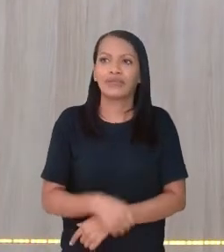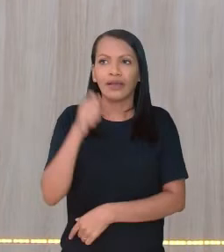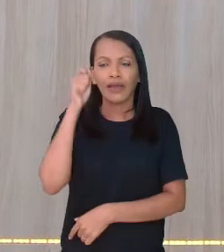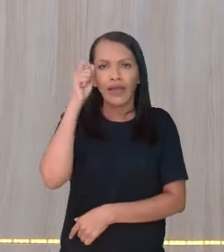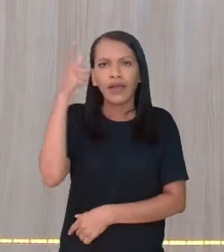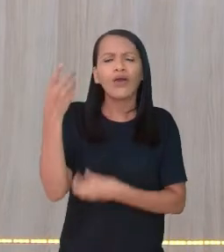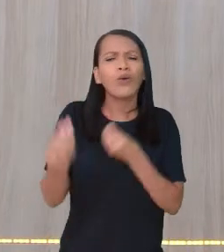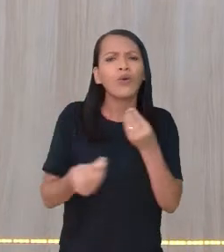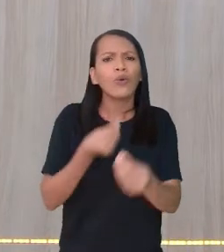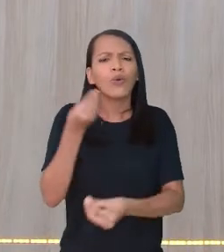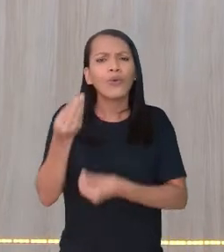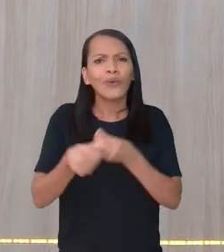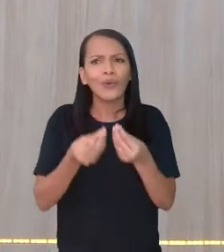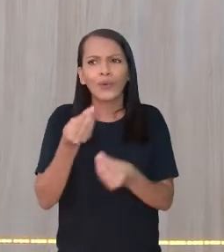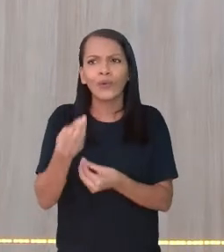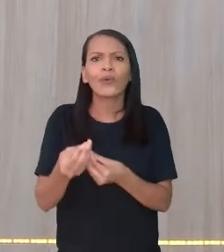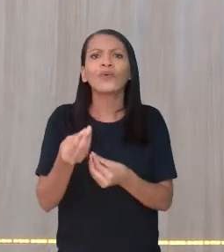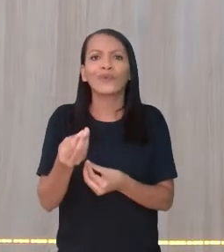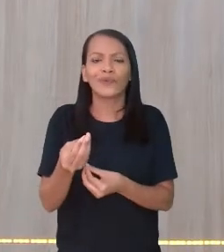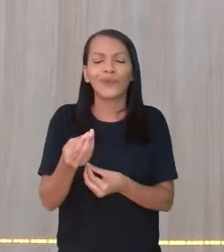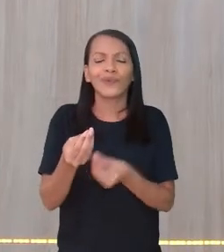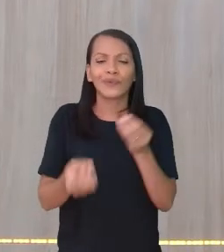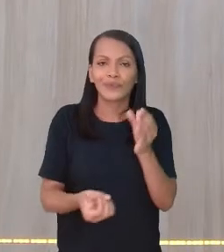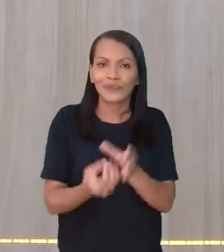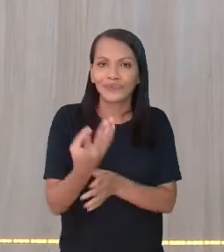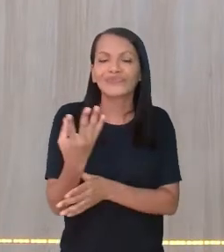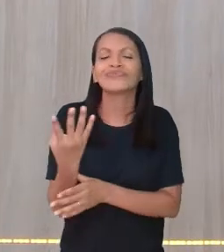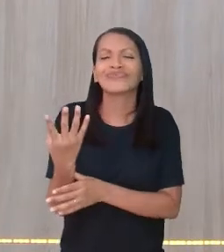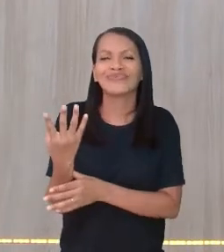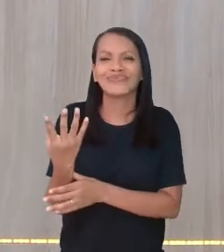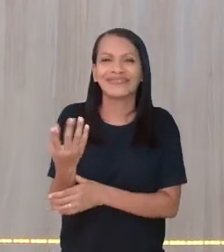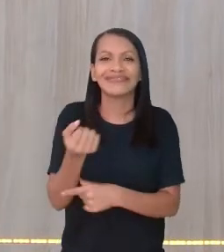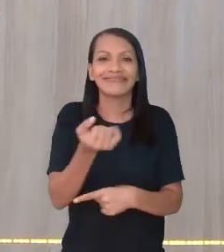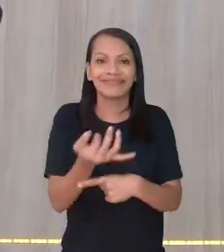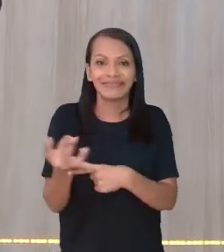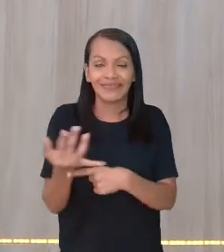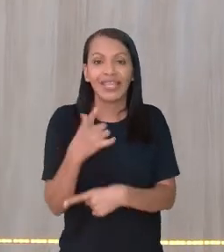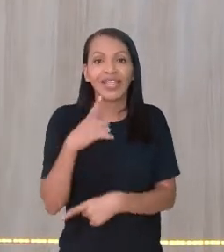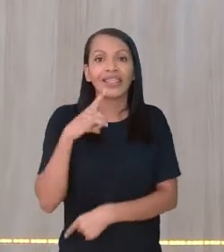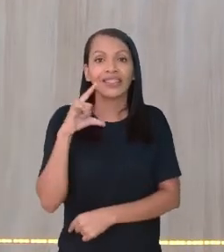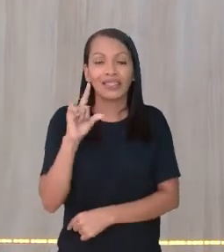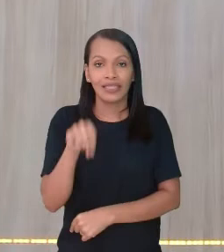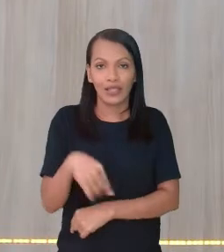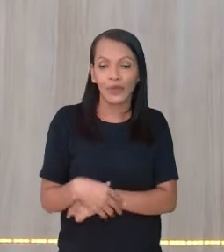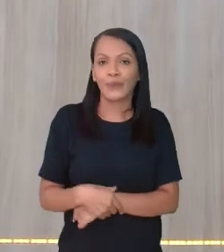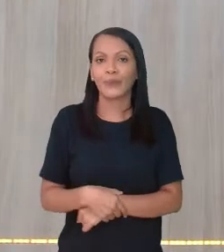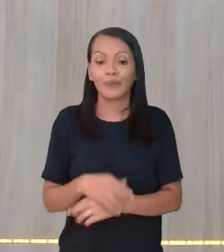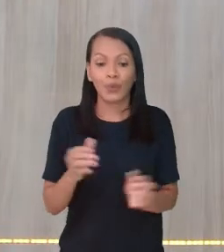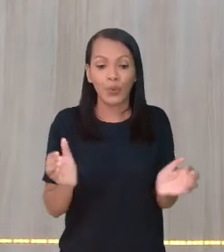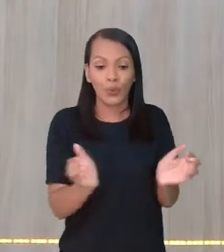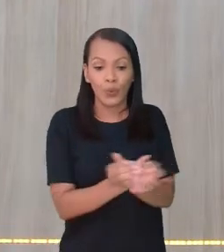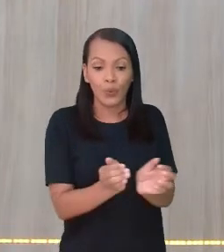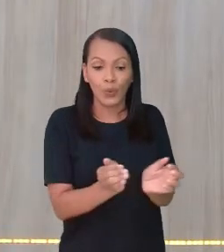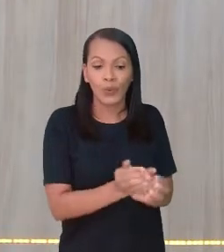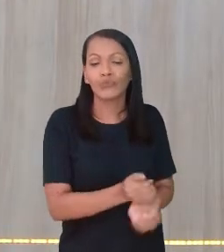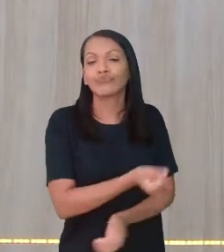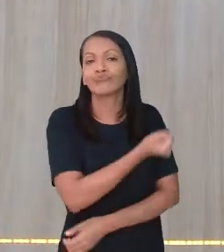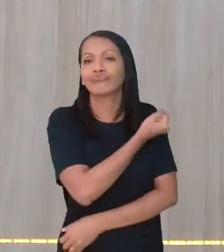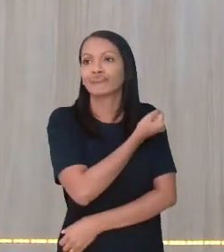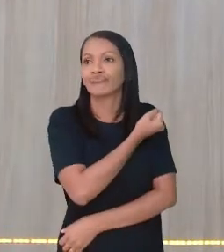de como surgiu esses números fracionários, tá? Então a gente tem aí um conjunto numérico,